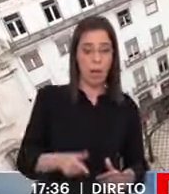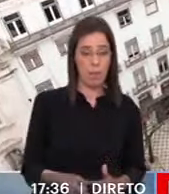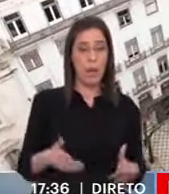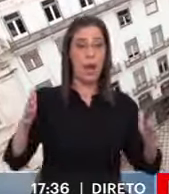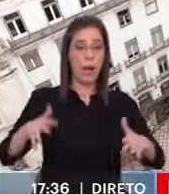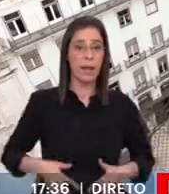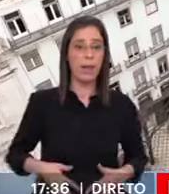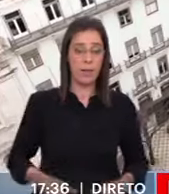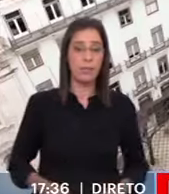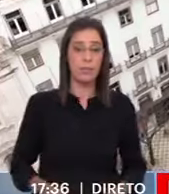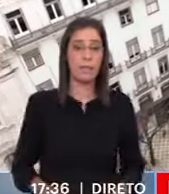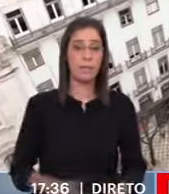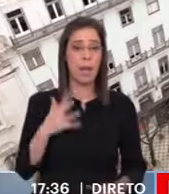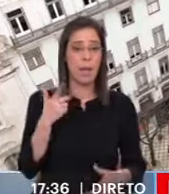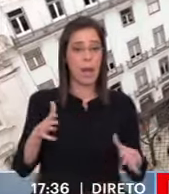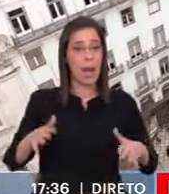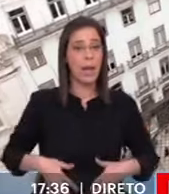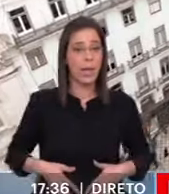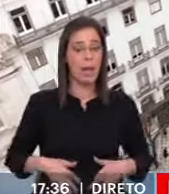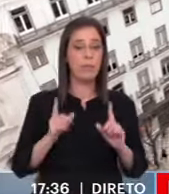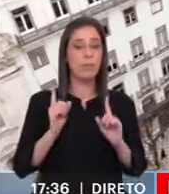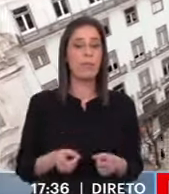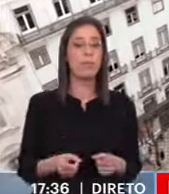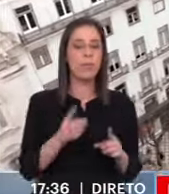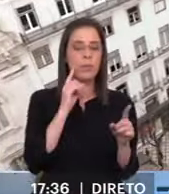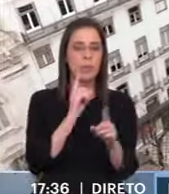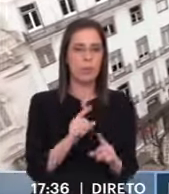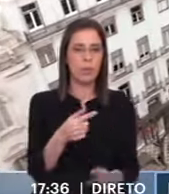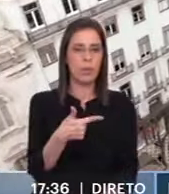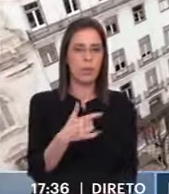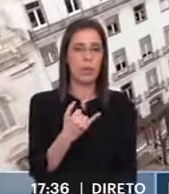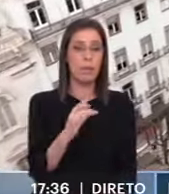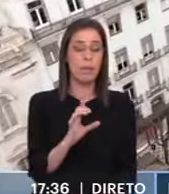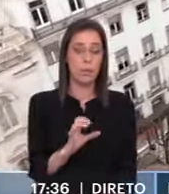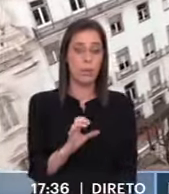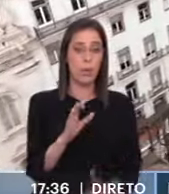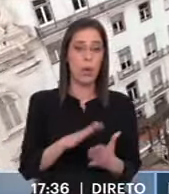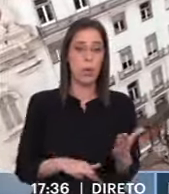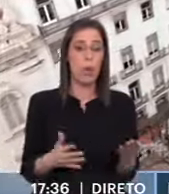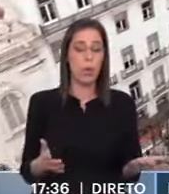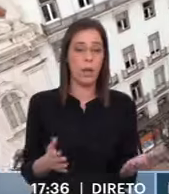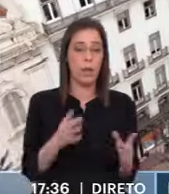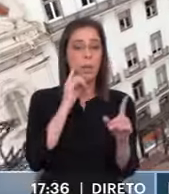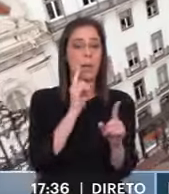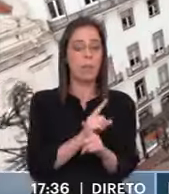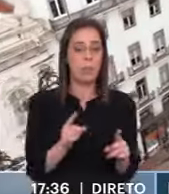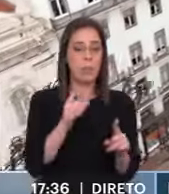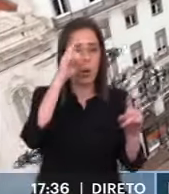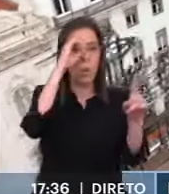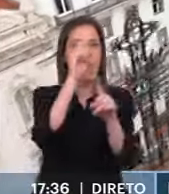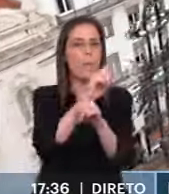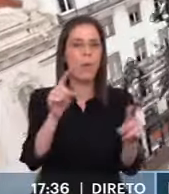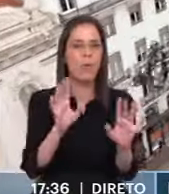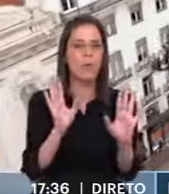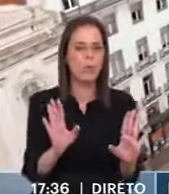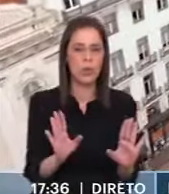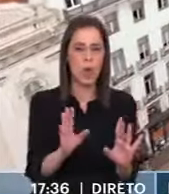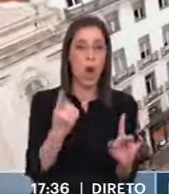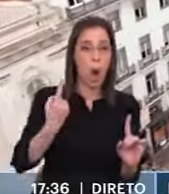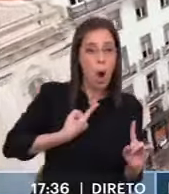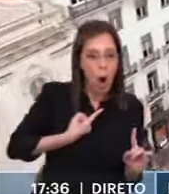greve, que se vai iniciar para os professores de TIC, que é bem que esses colegas, os colegas professores, eles são professores, eles não têm